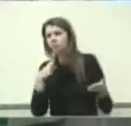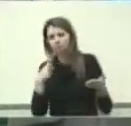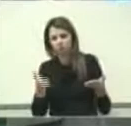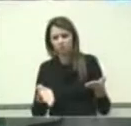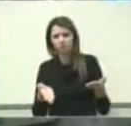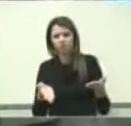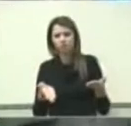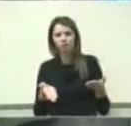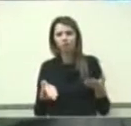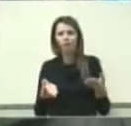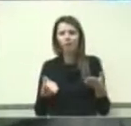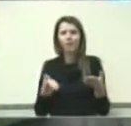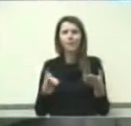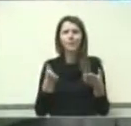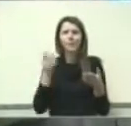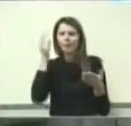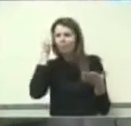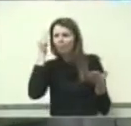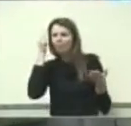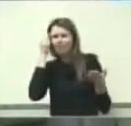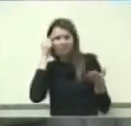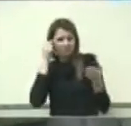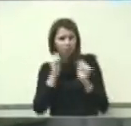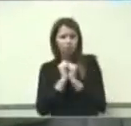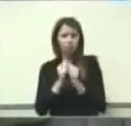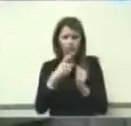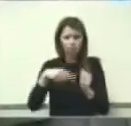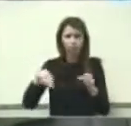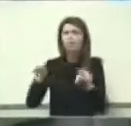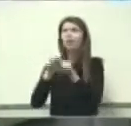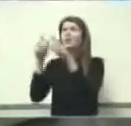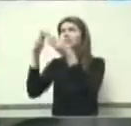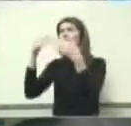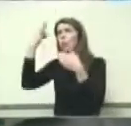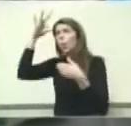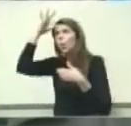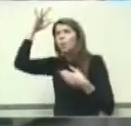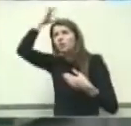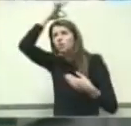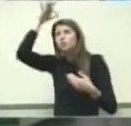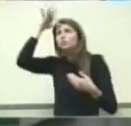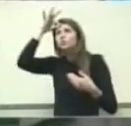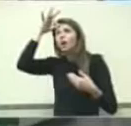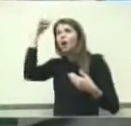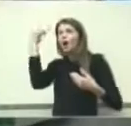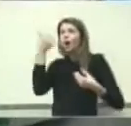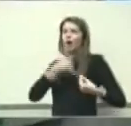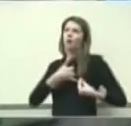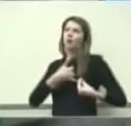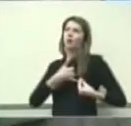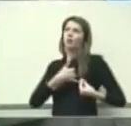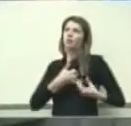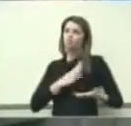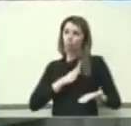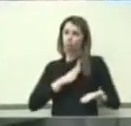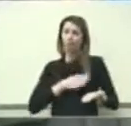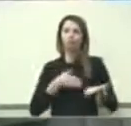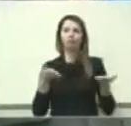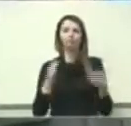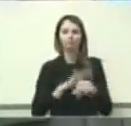com os irmãos e pedir que o Espírito Santo fale em cada coração nessa noite